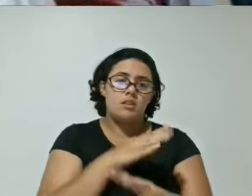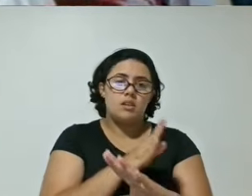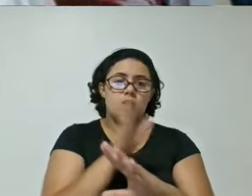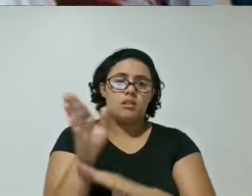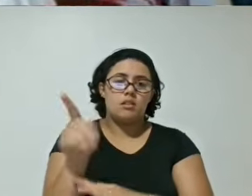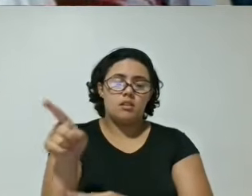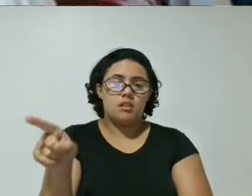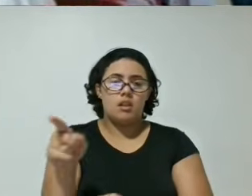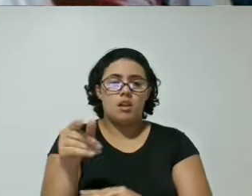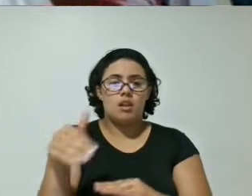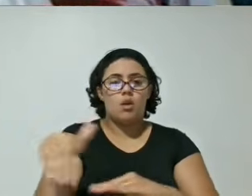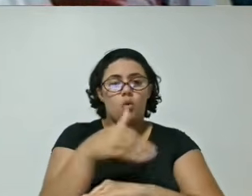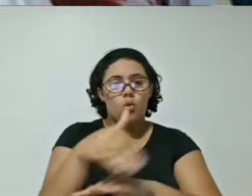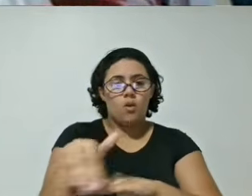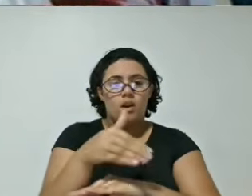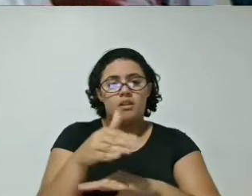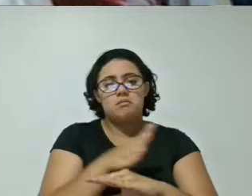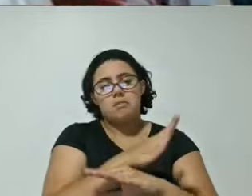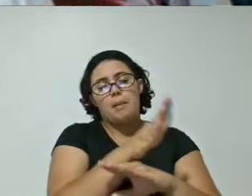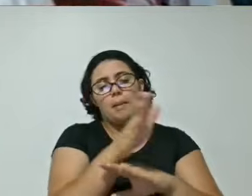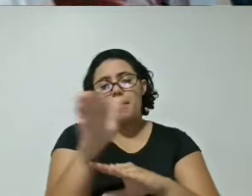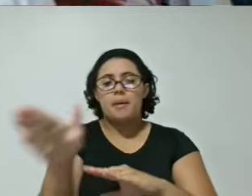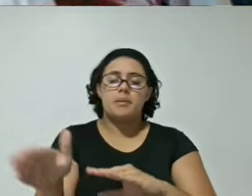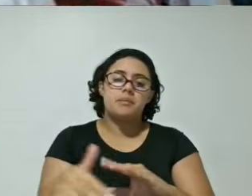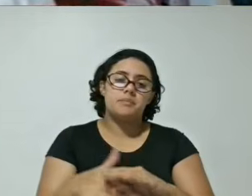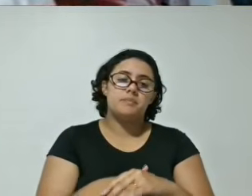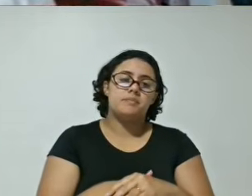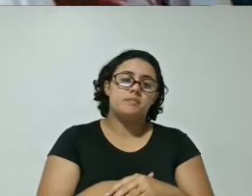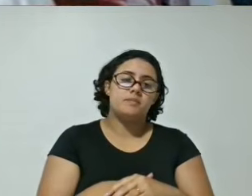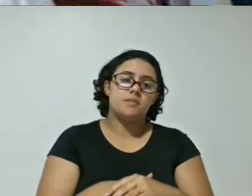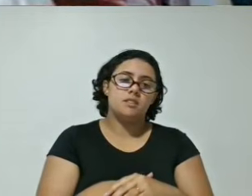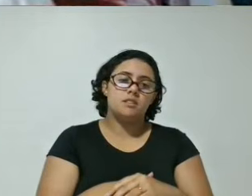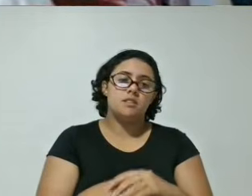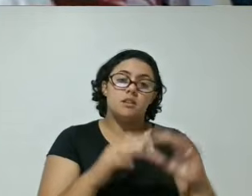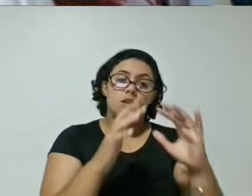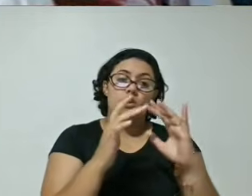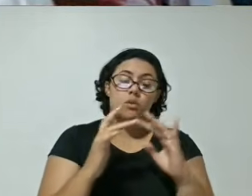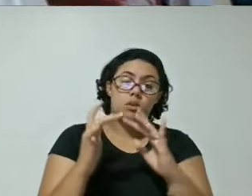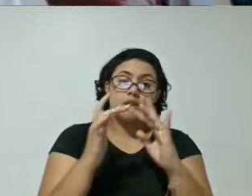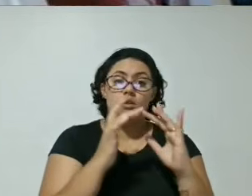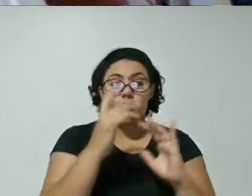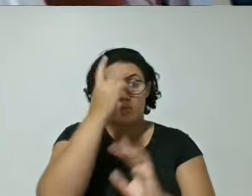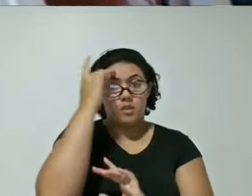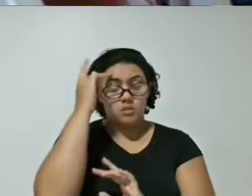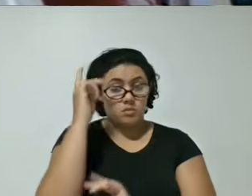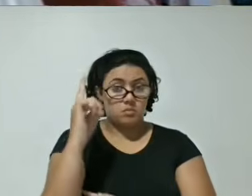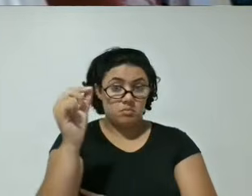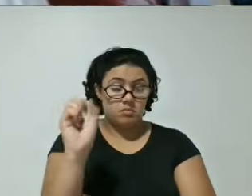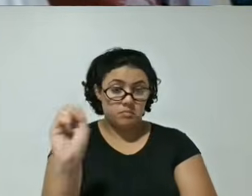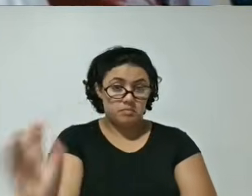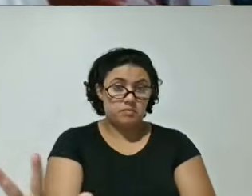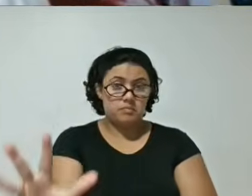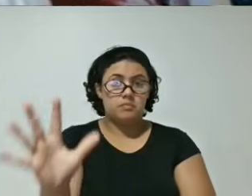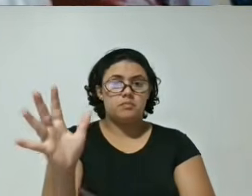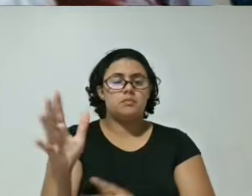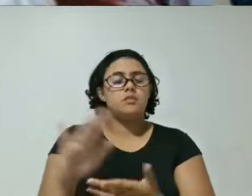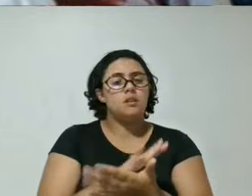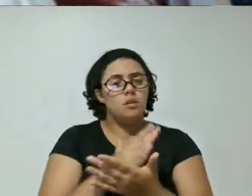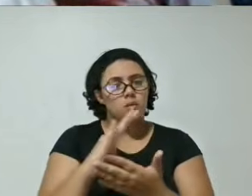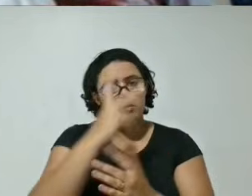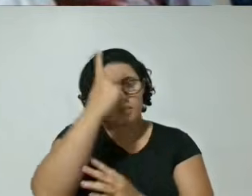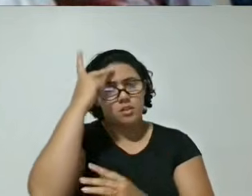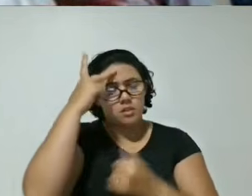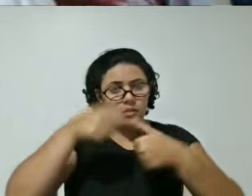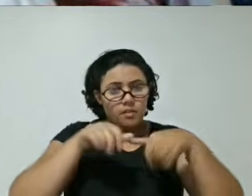pelas ruas ali que estavam sendo desapropriadas, foi tendo contato com as pessoas que estavam saindo, com as pessoas que estavam ficando, e registrando